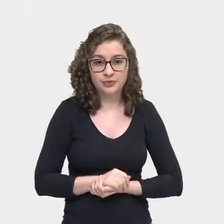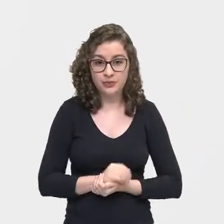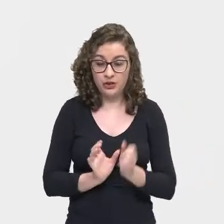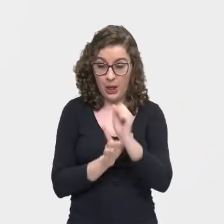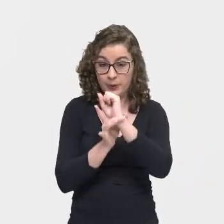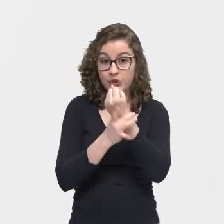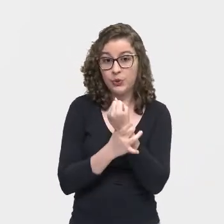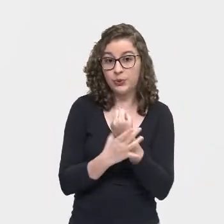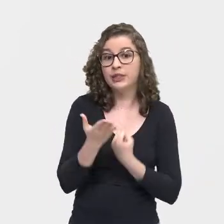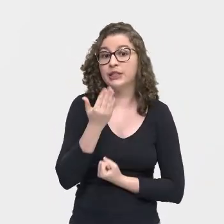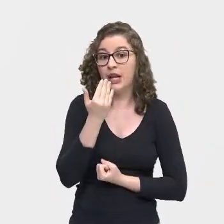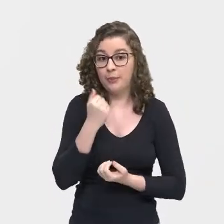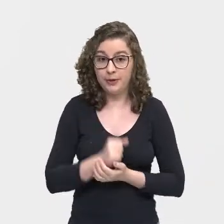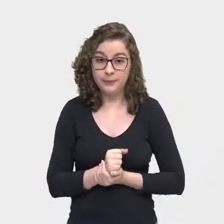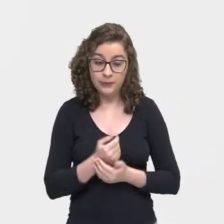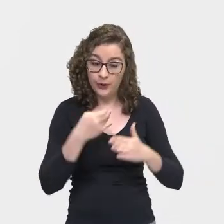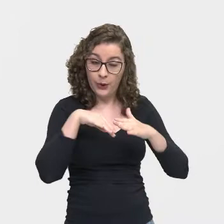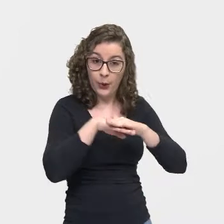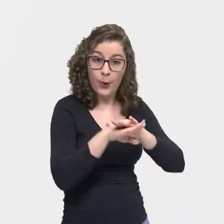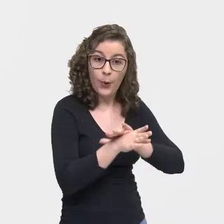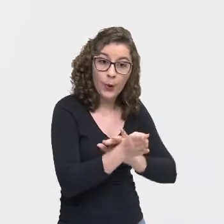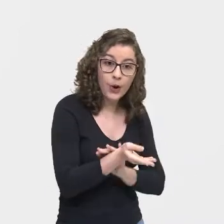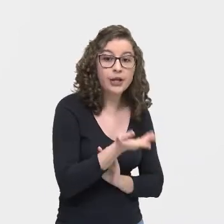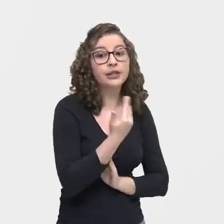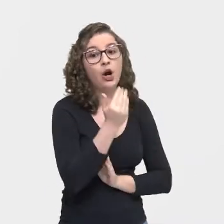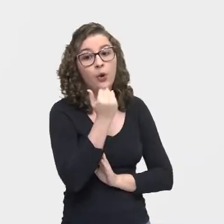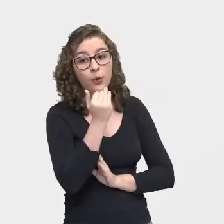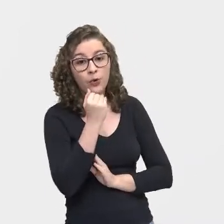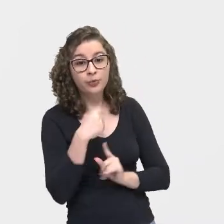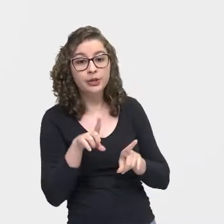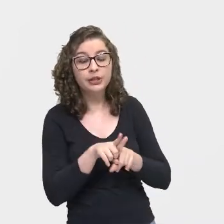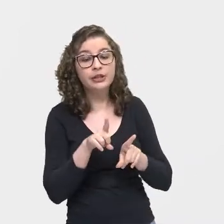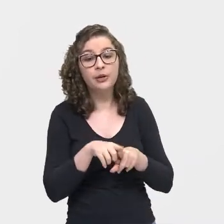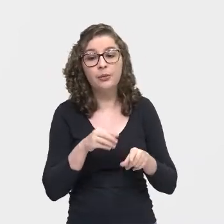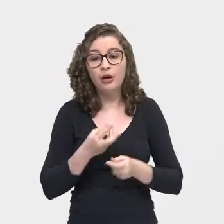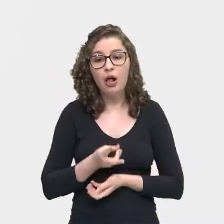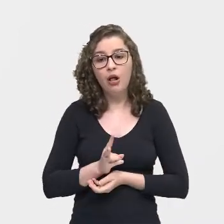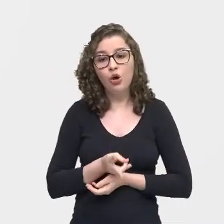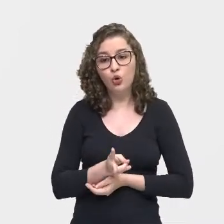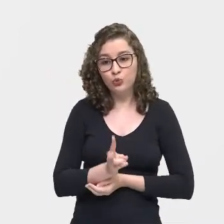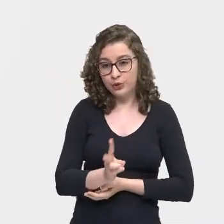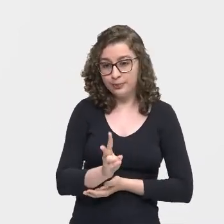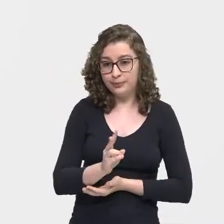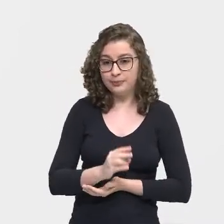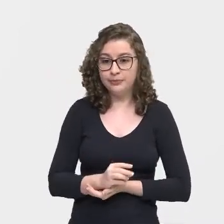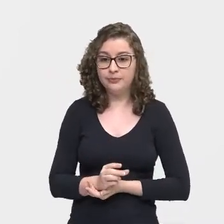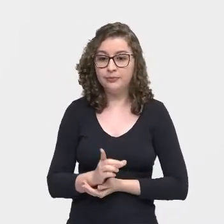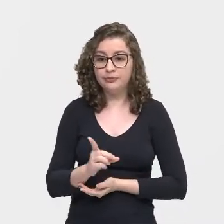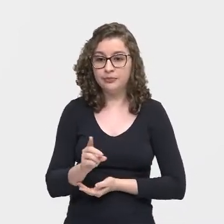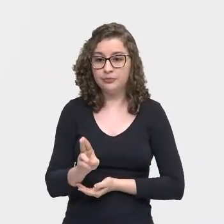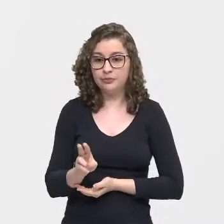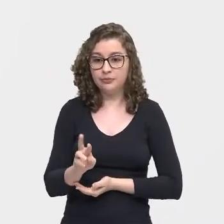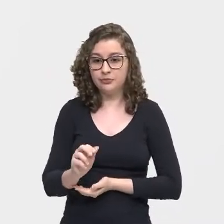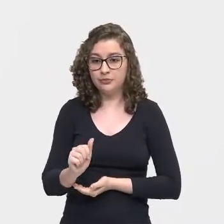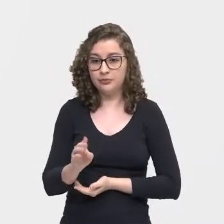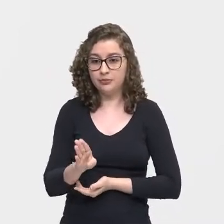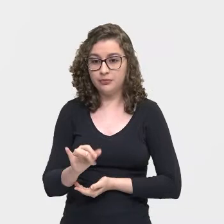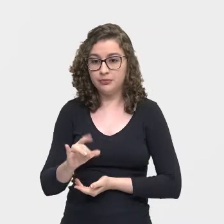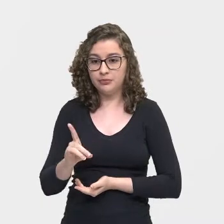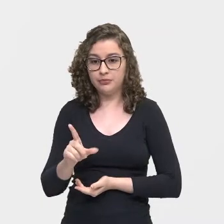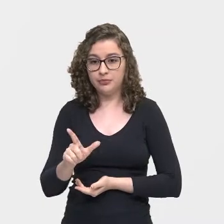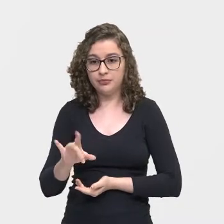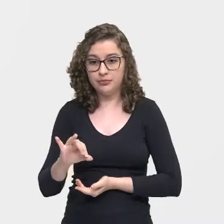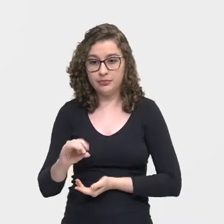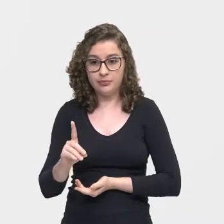alimentar, conservação dos alimentos e durabilidade, tá bom? Mas aqui eu vou apresentar assim um resumão,